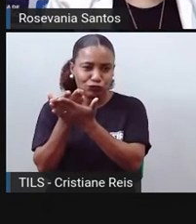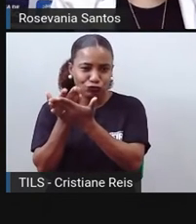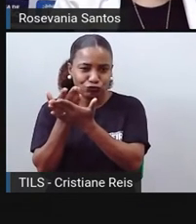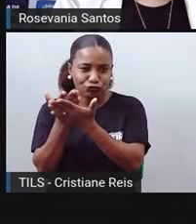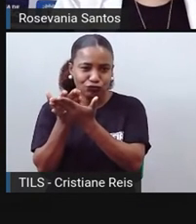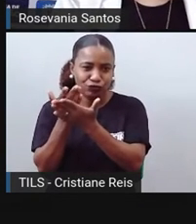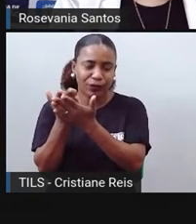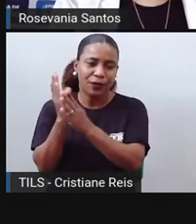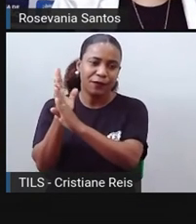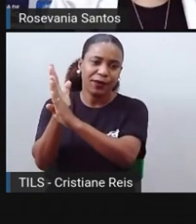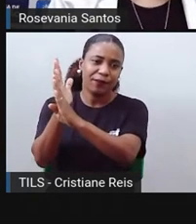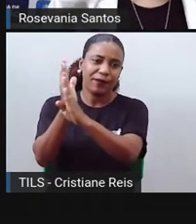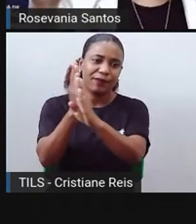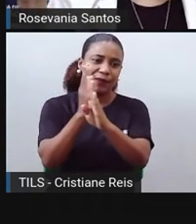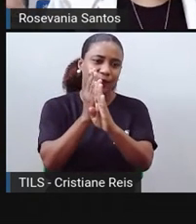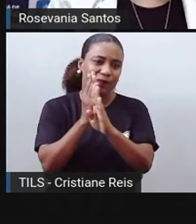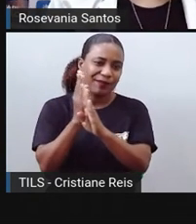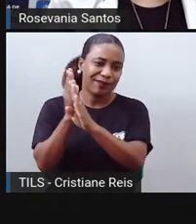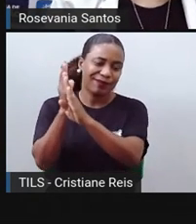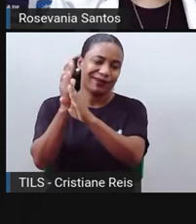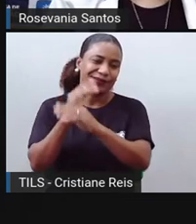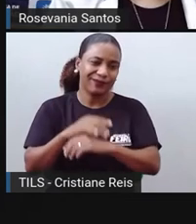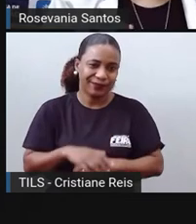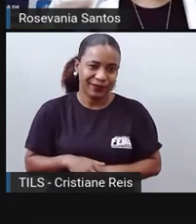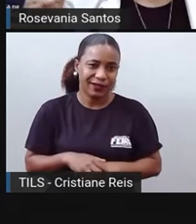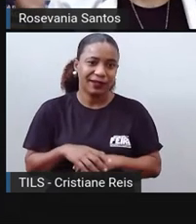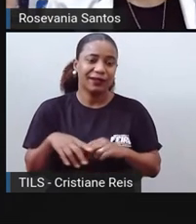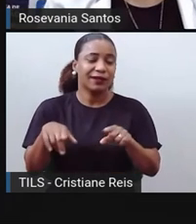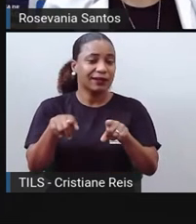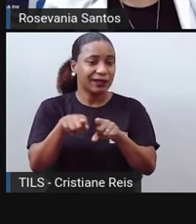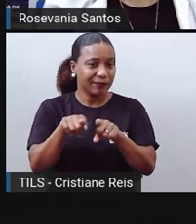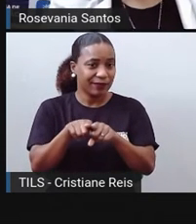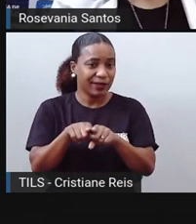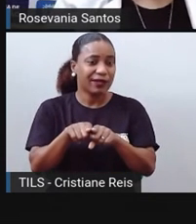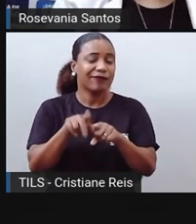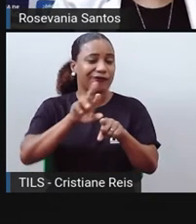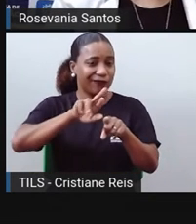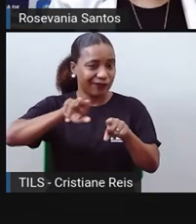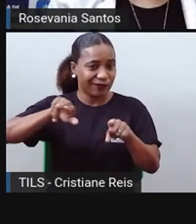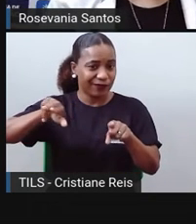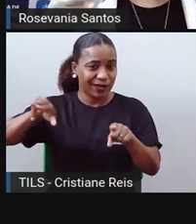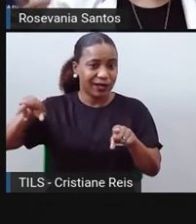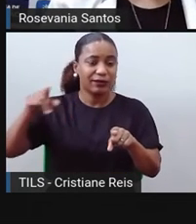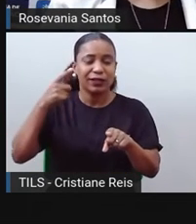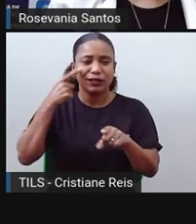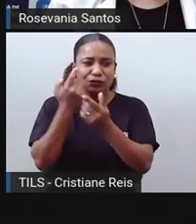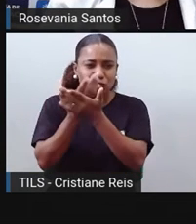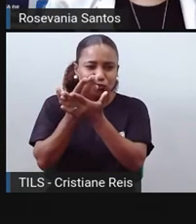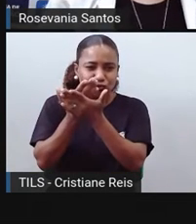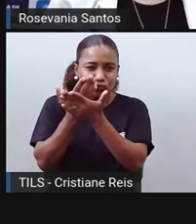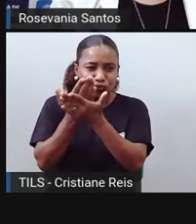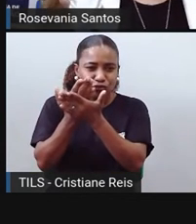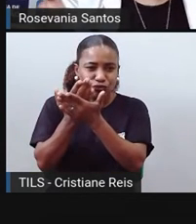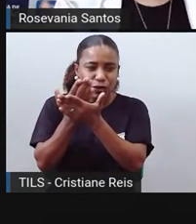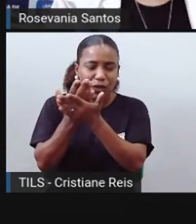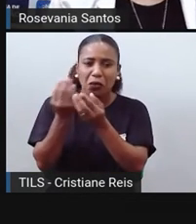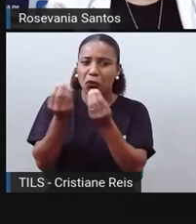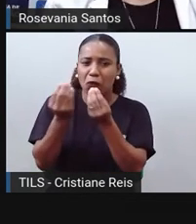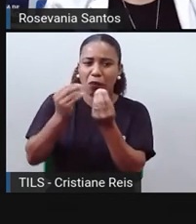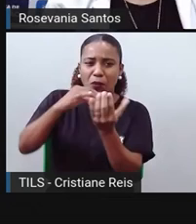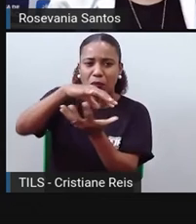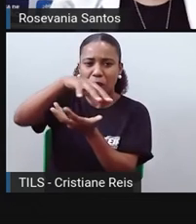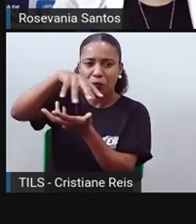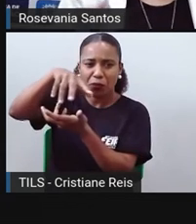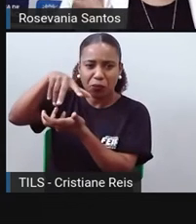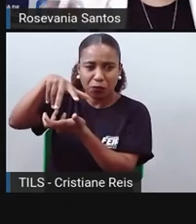também até os próprios, né, os famosos afinamentos, que a gente chama de buracos na camada de ozônio. Eles estudam tudo. E o Brasil tem uma